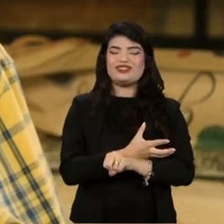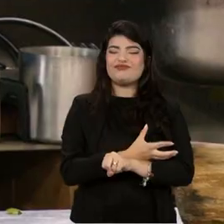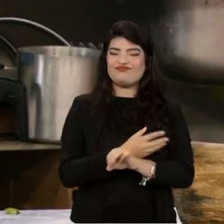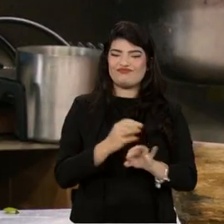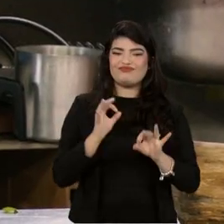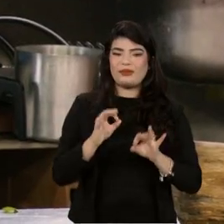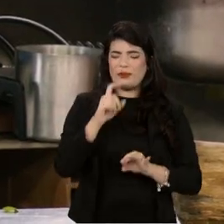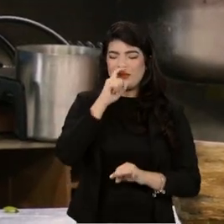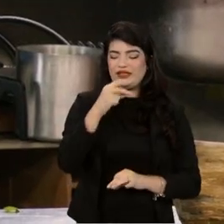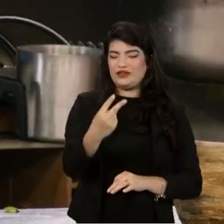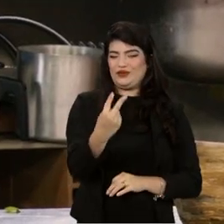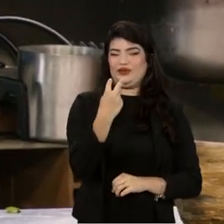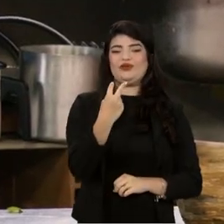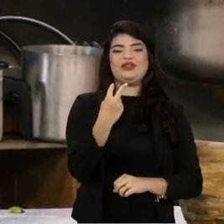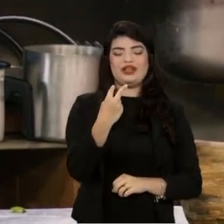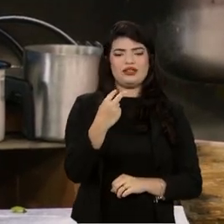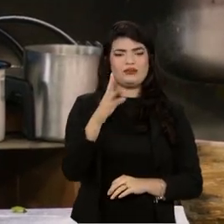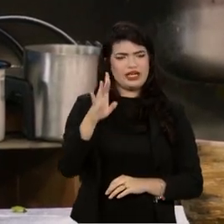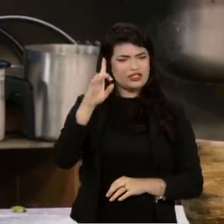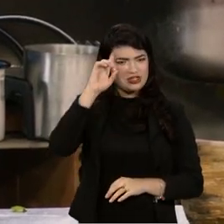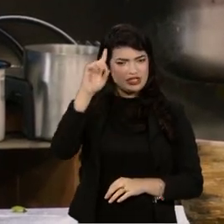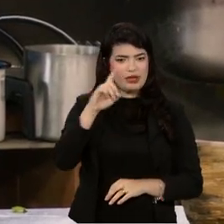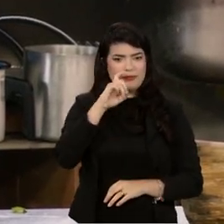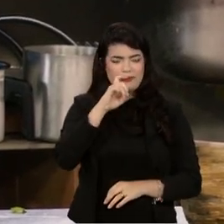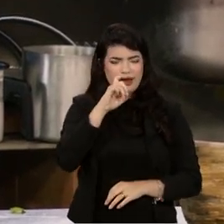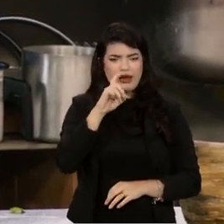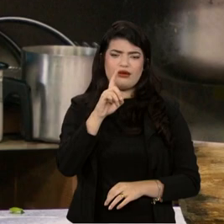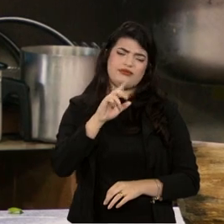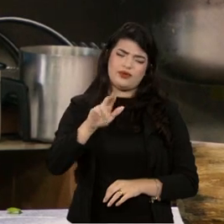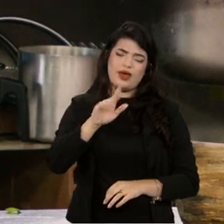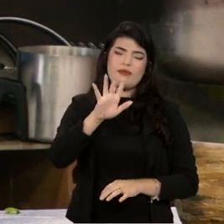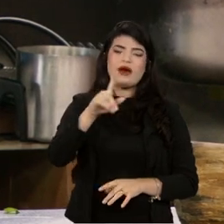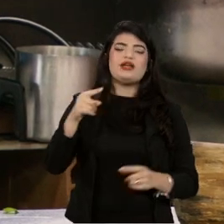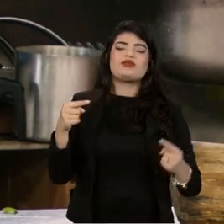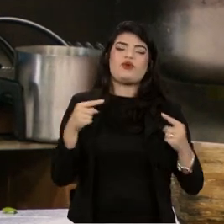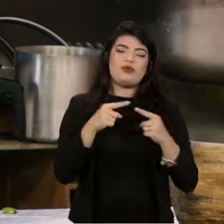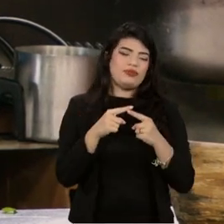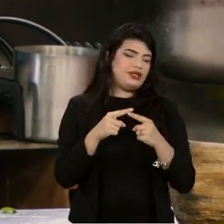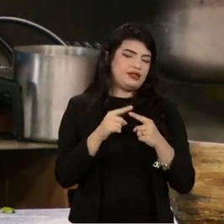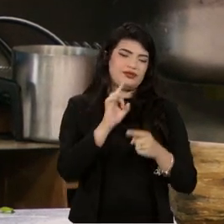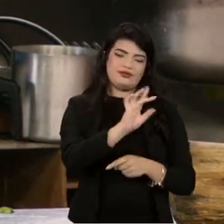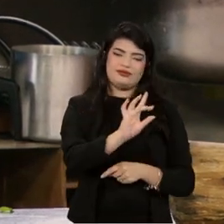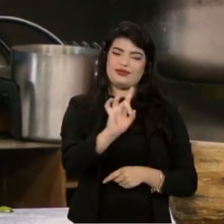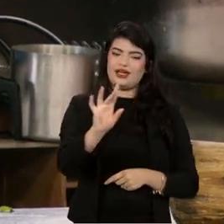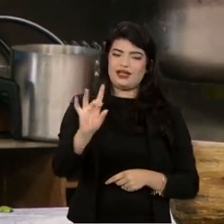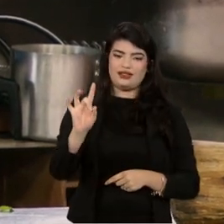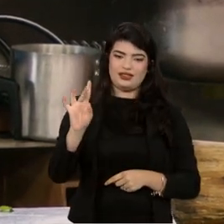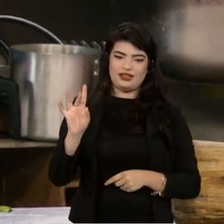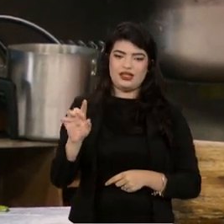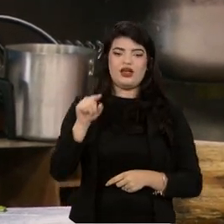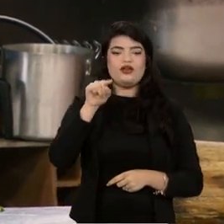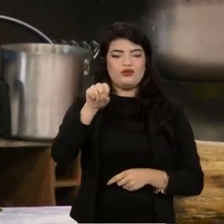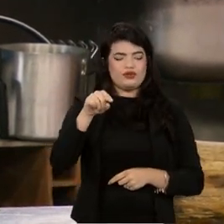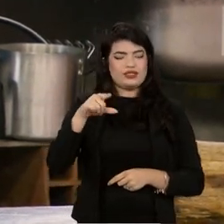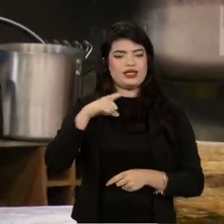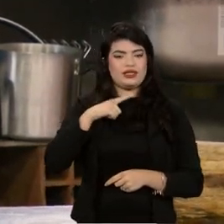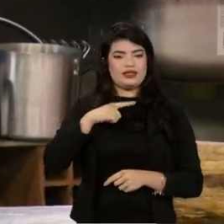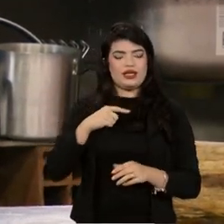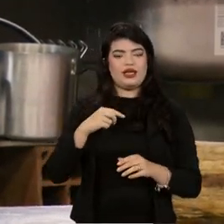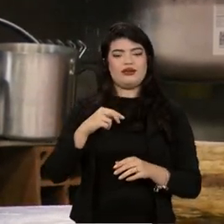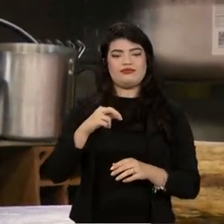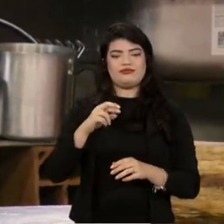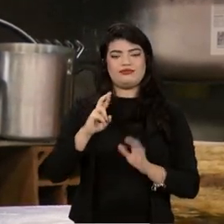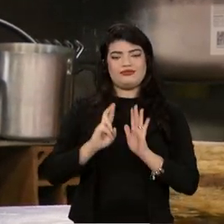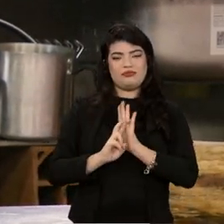É ruim. Mas e não é Dia dos Pais, mas é um poema que cabe aqui. Você que representa os